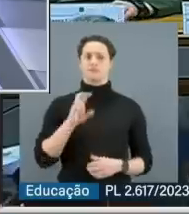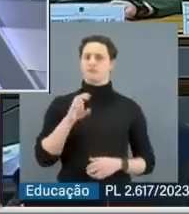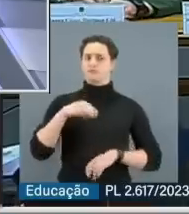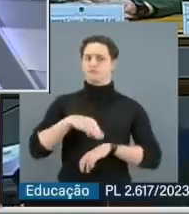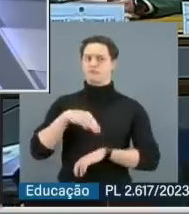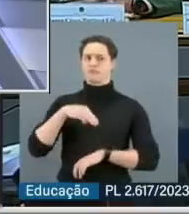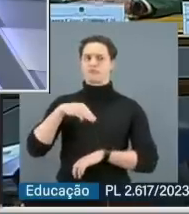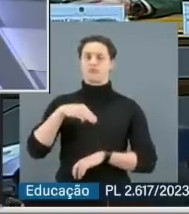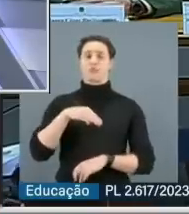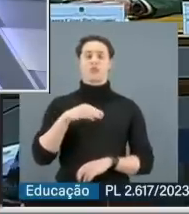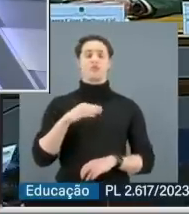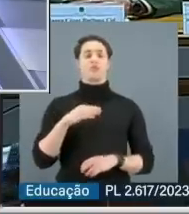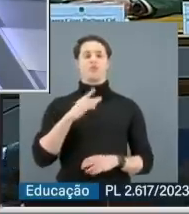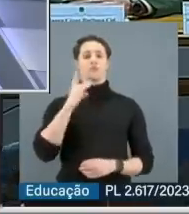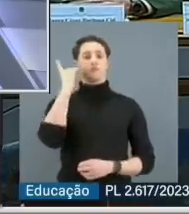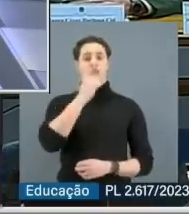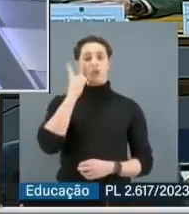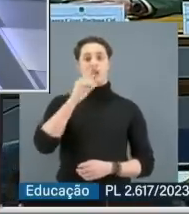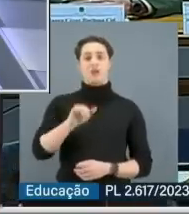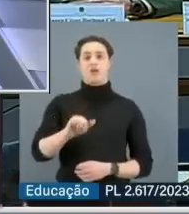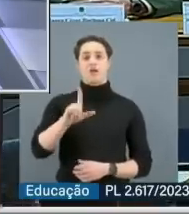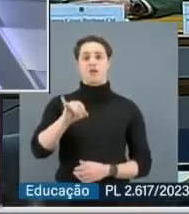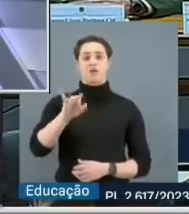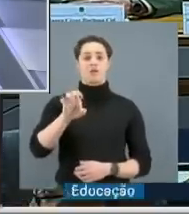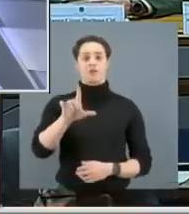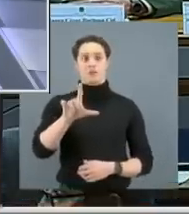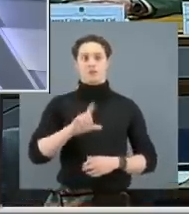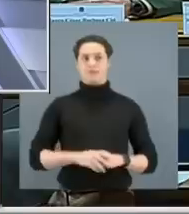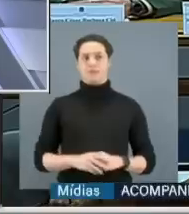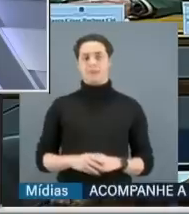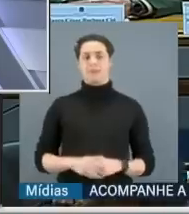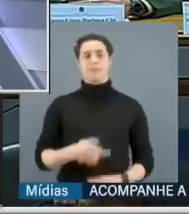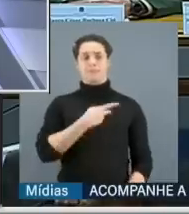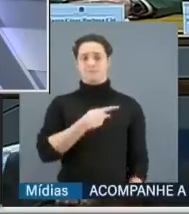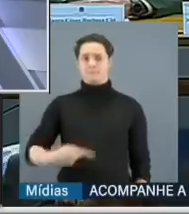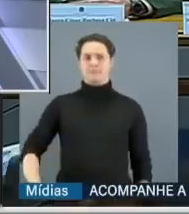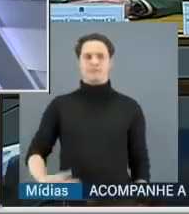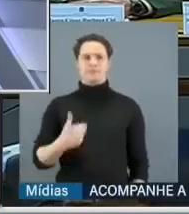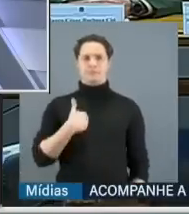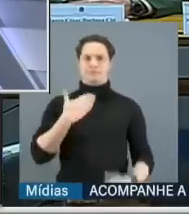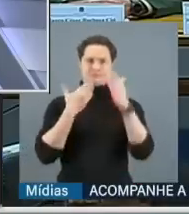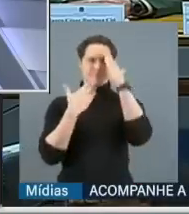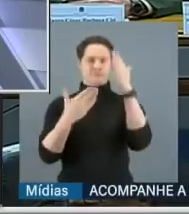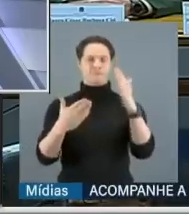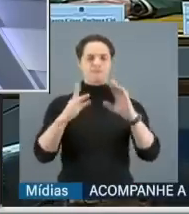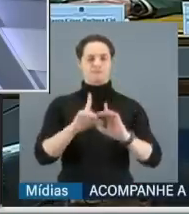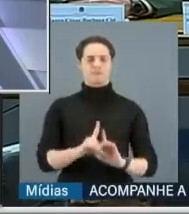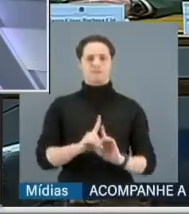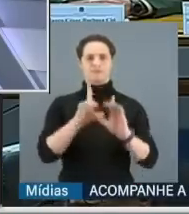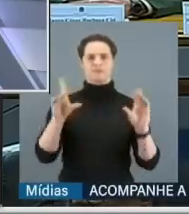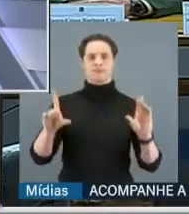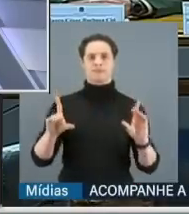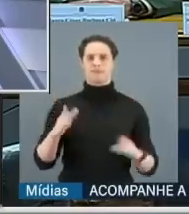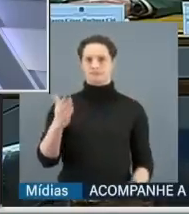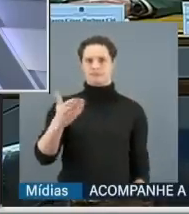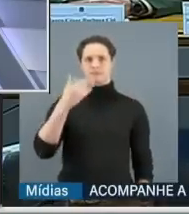que sofre com a violência de uma prerrogativa das comissões parlamentares, que é pedir a quebra de sigilo.